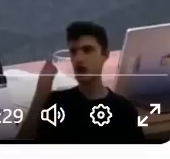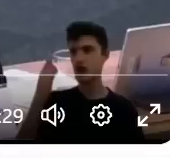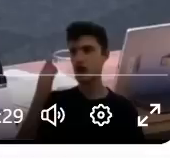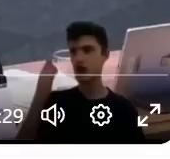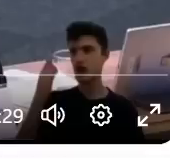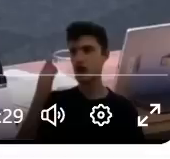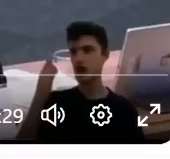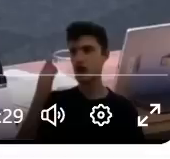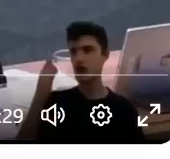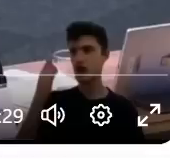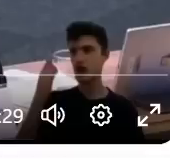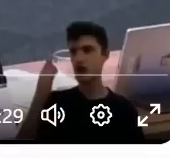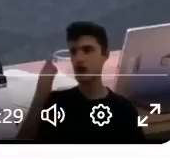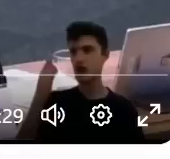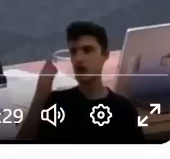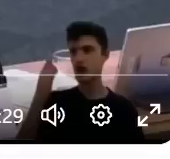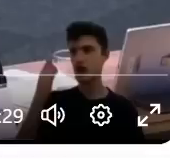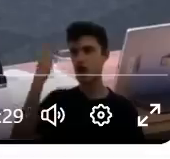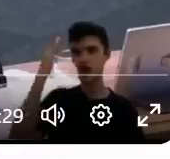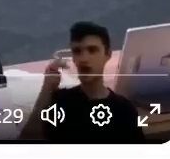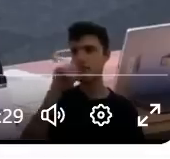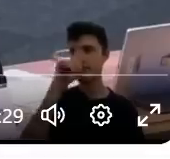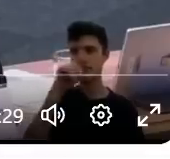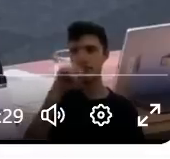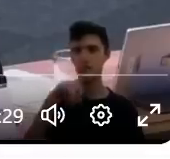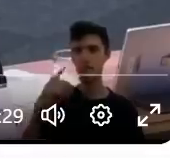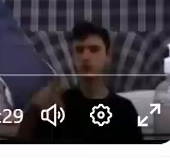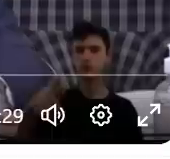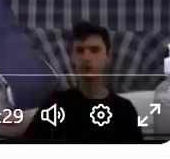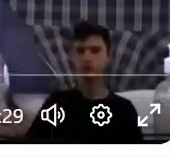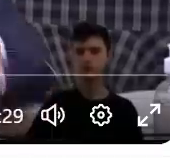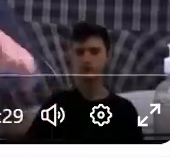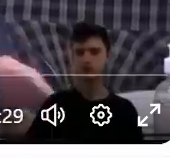que que tem mais falas importantes aqui